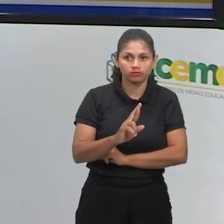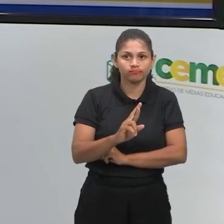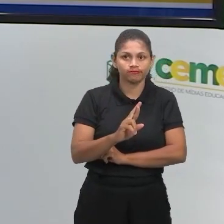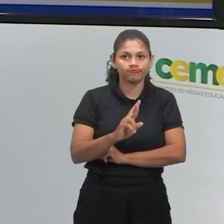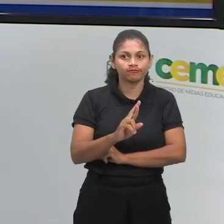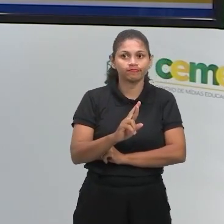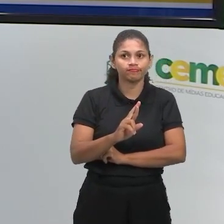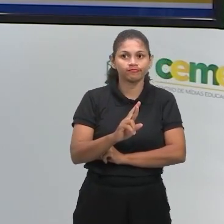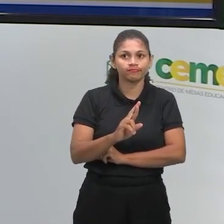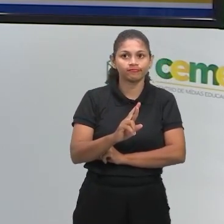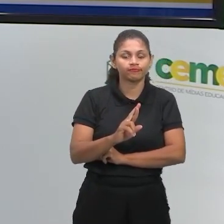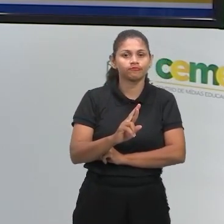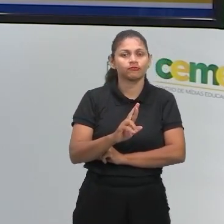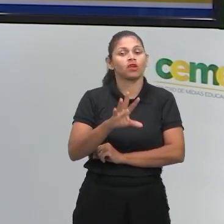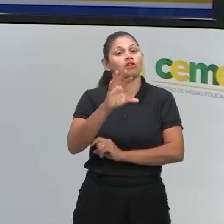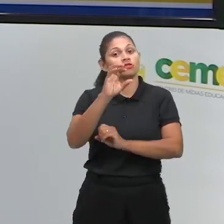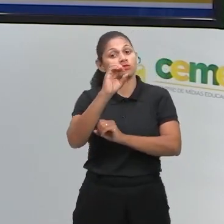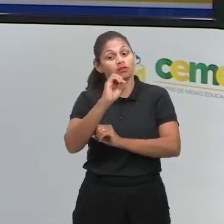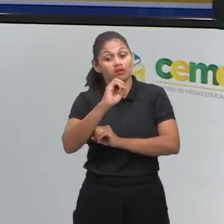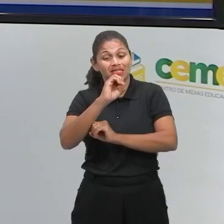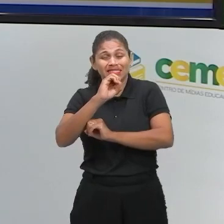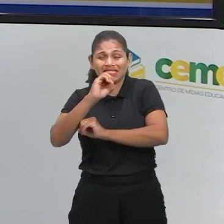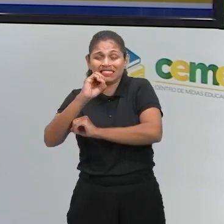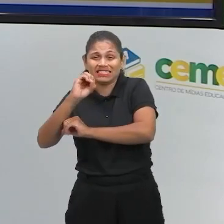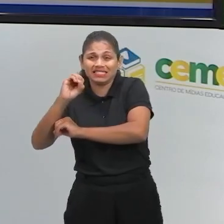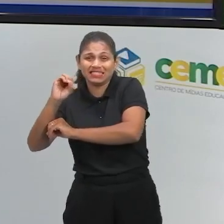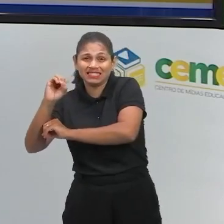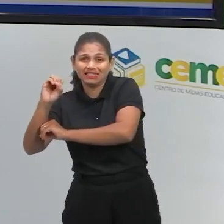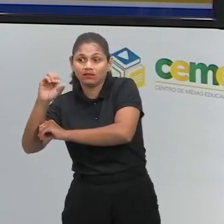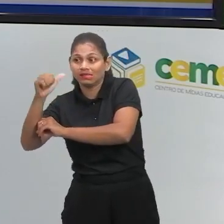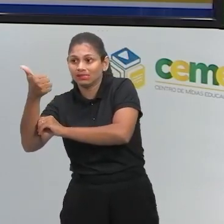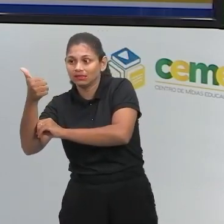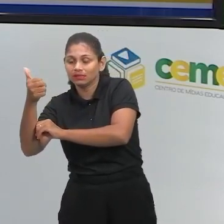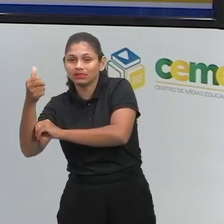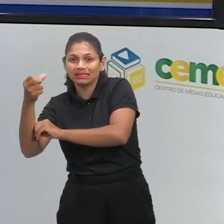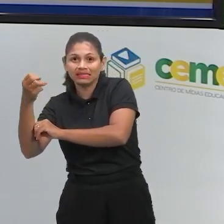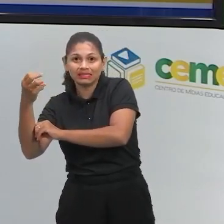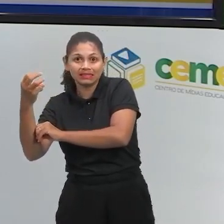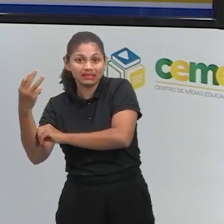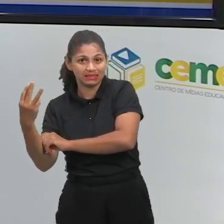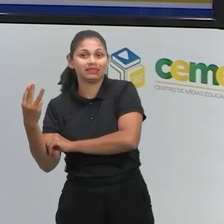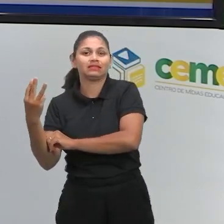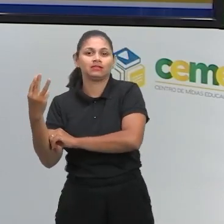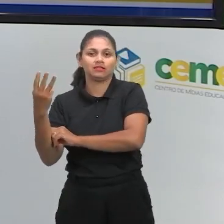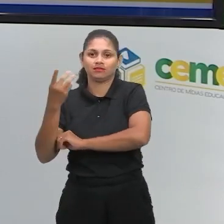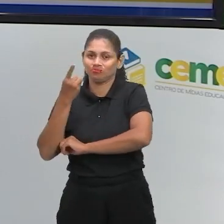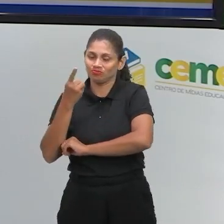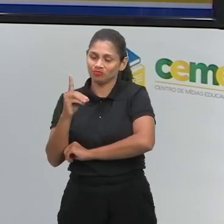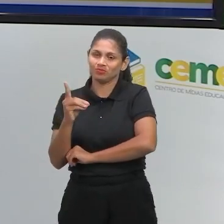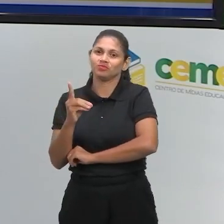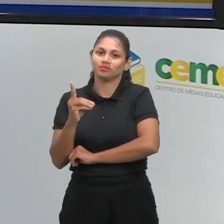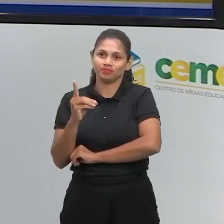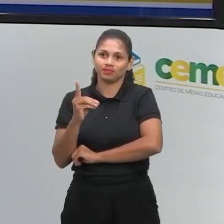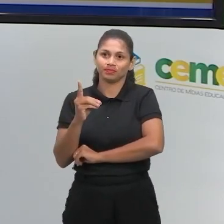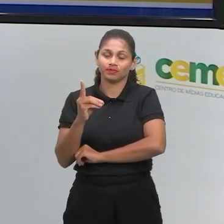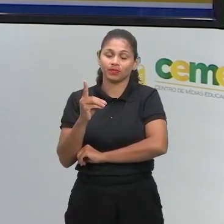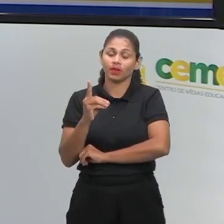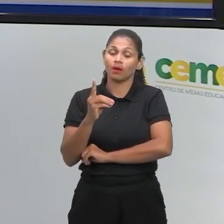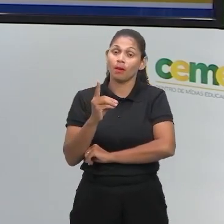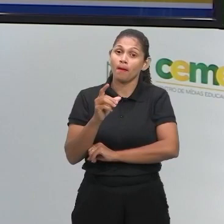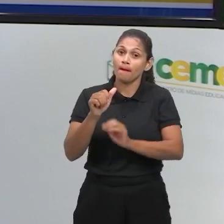0,000013 dias. Eita, professor, é muito zero. Mas calma, o que você tem que fazer aqui? Primeiro, a questão está